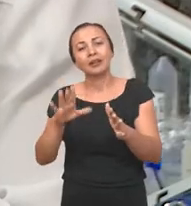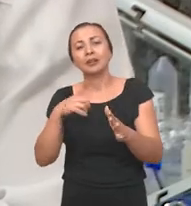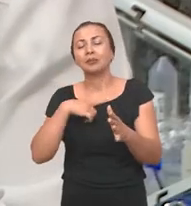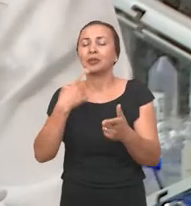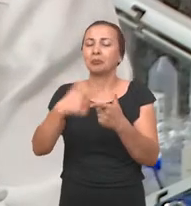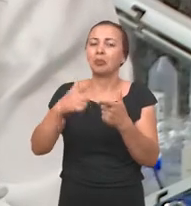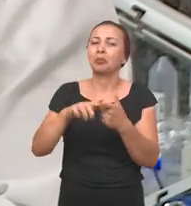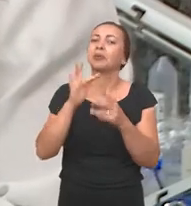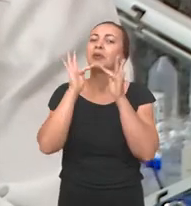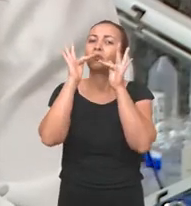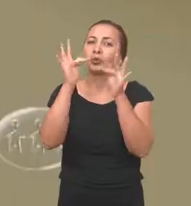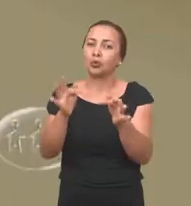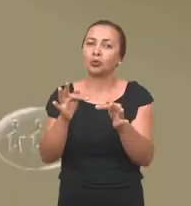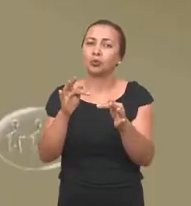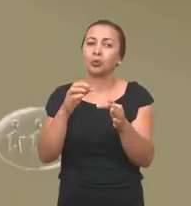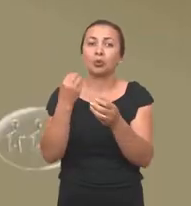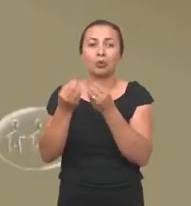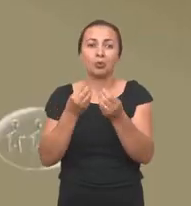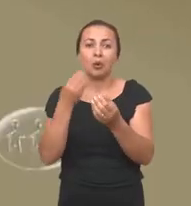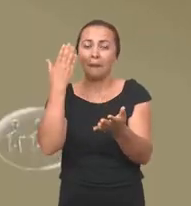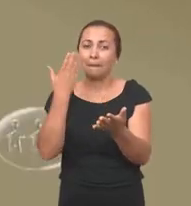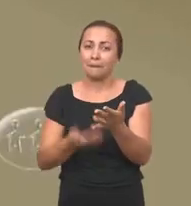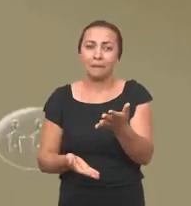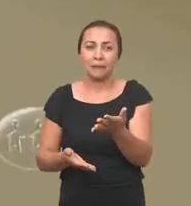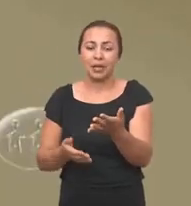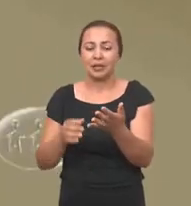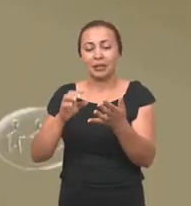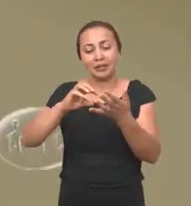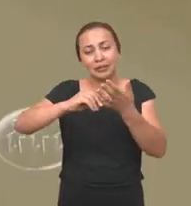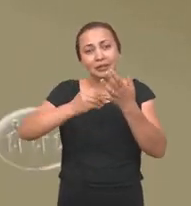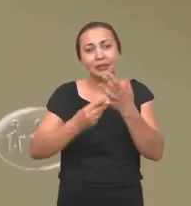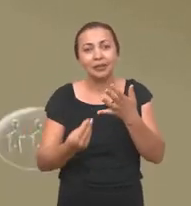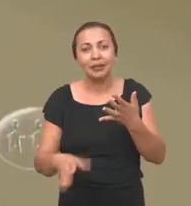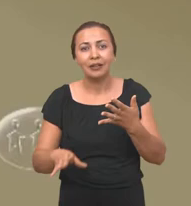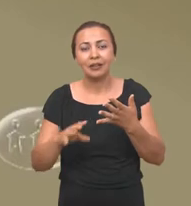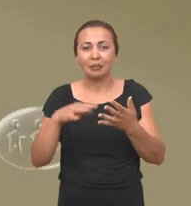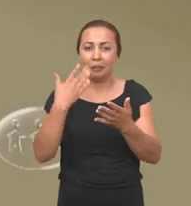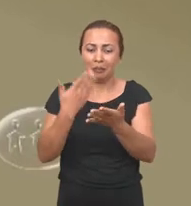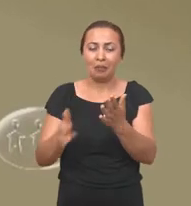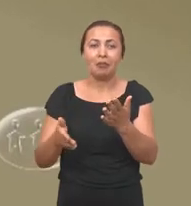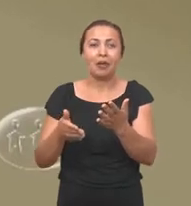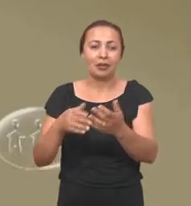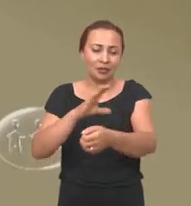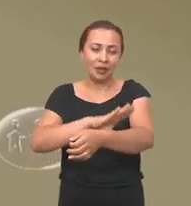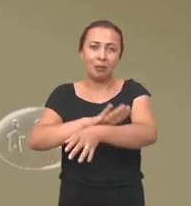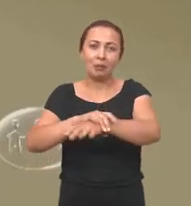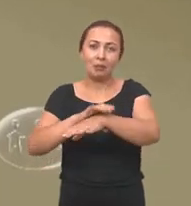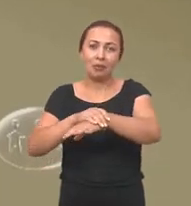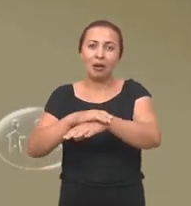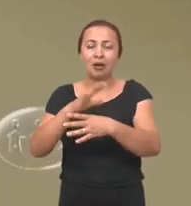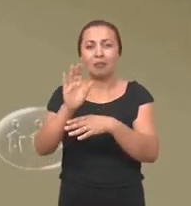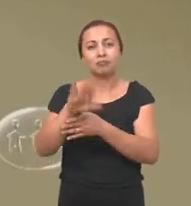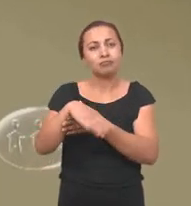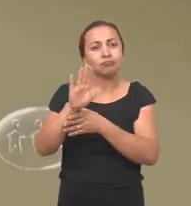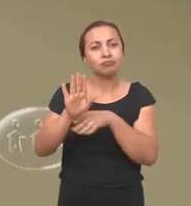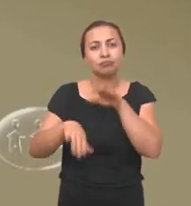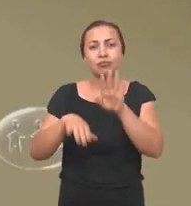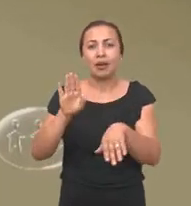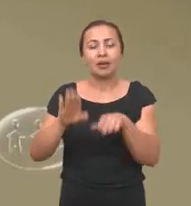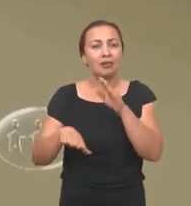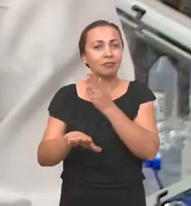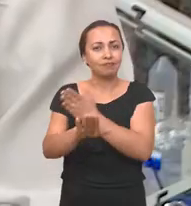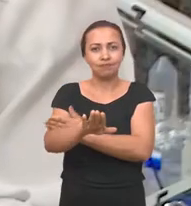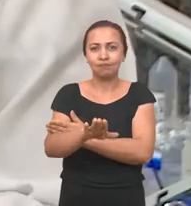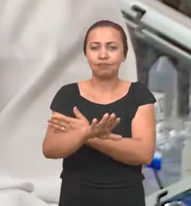acabem desenvolvendo sequelas, como perda de dedos, perda de membros, né? Perda de mão, perda de pé,